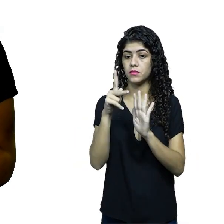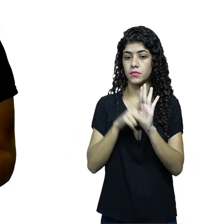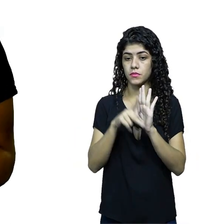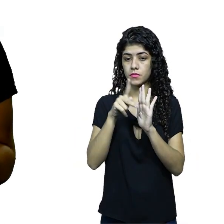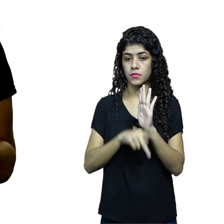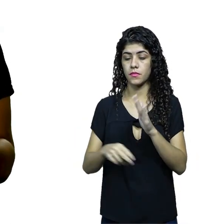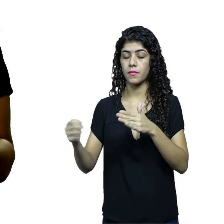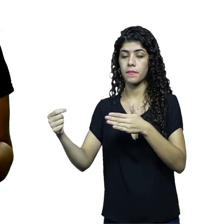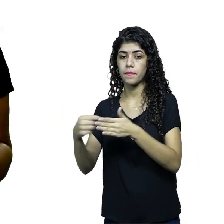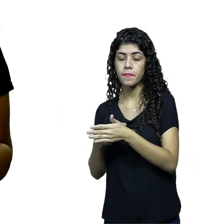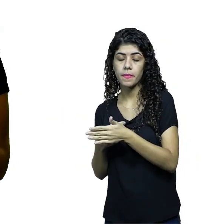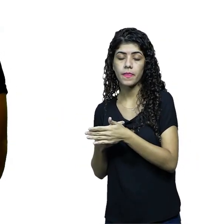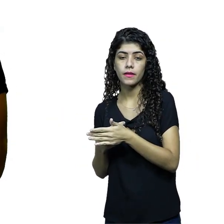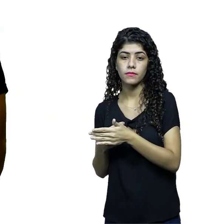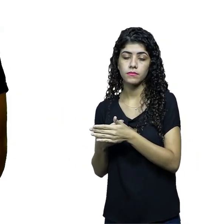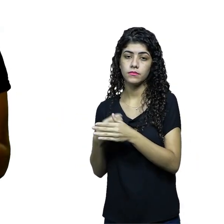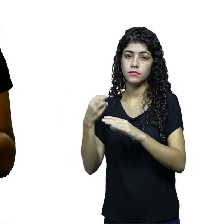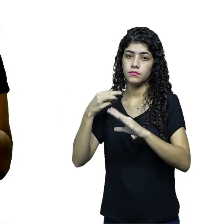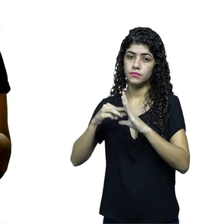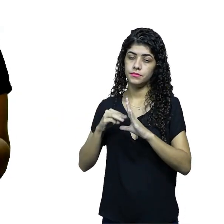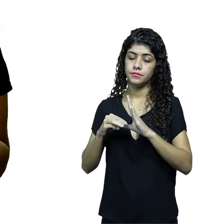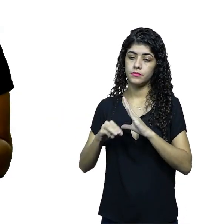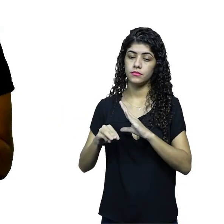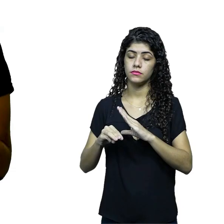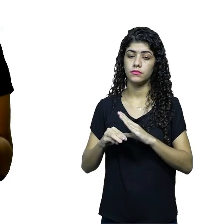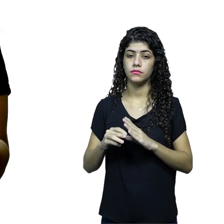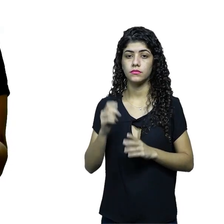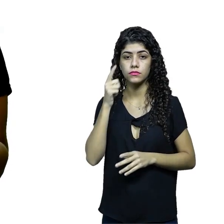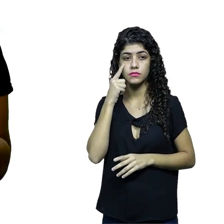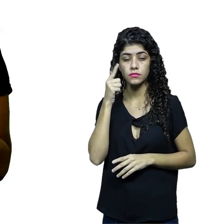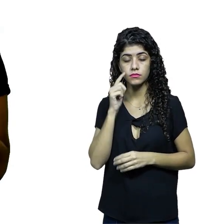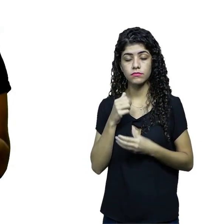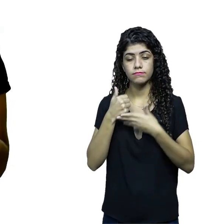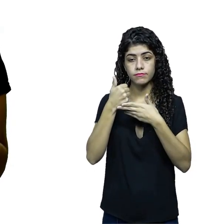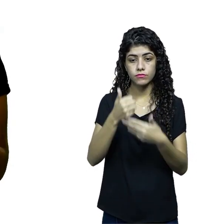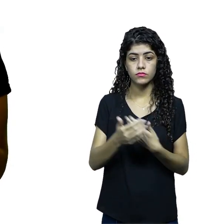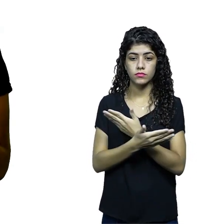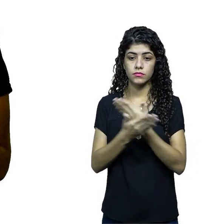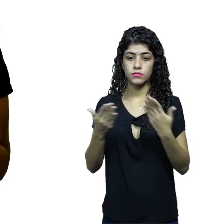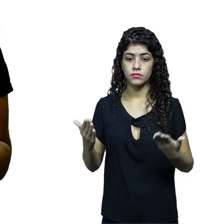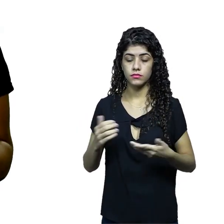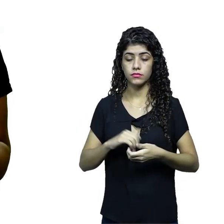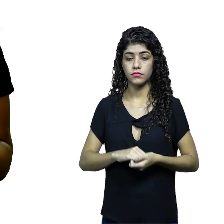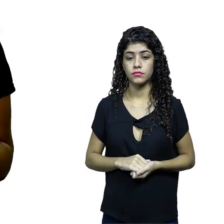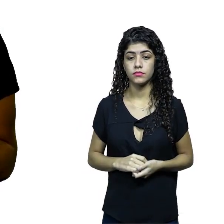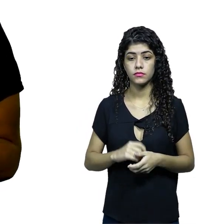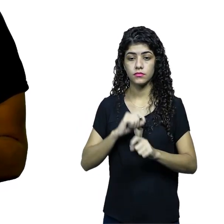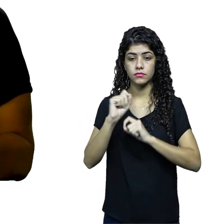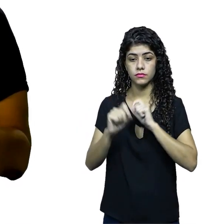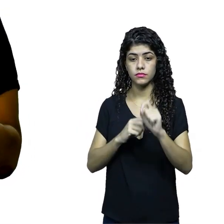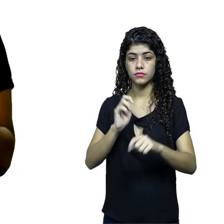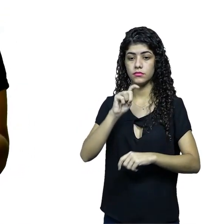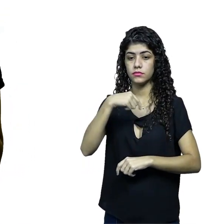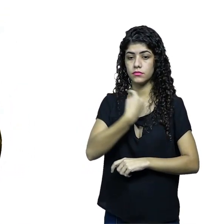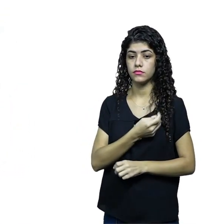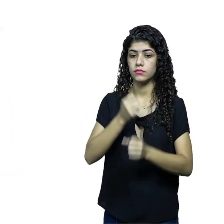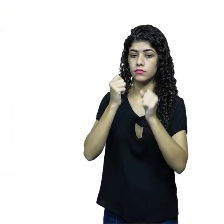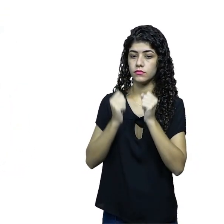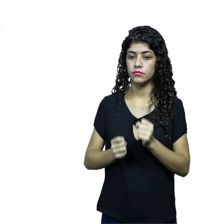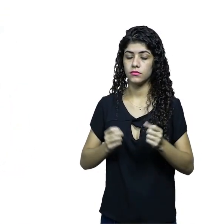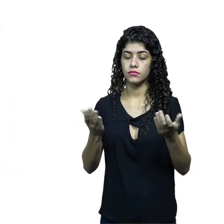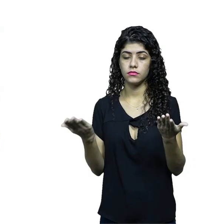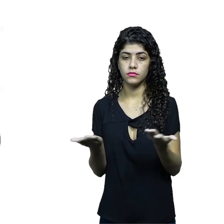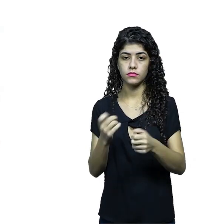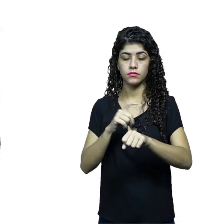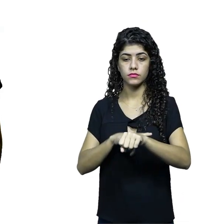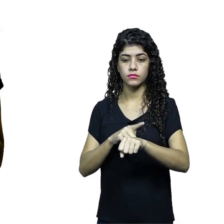para a gente, que a gente vai conseguir avaliar e tentar dar uma espécie de mentoria rápida. Bem, o que nós podemos,